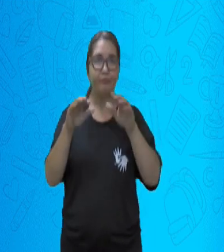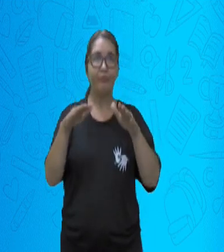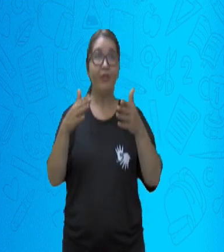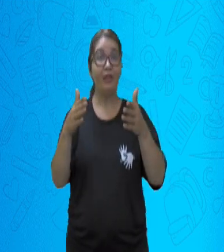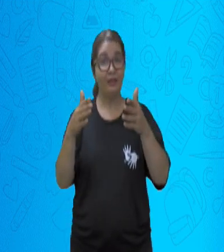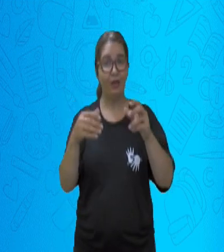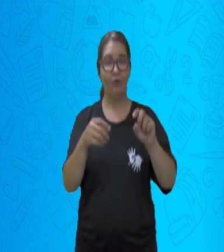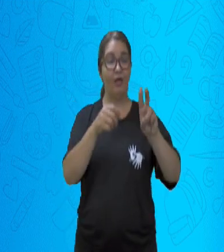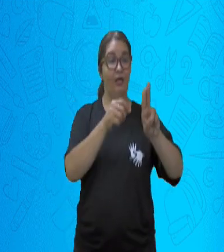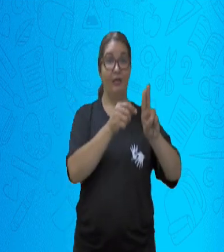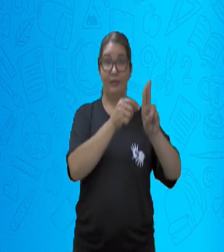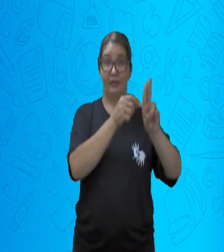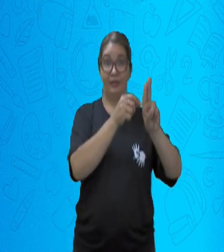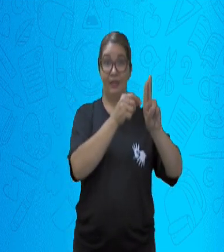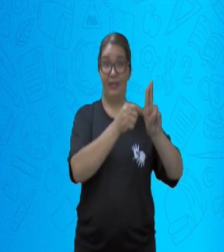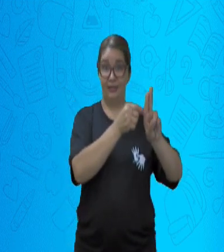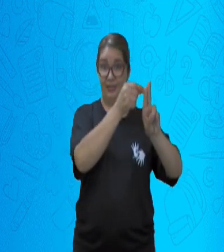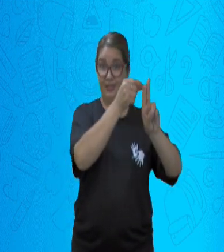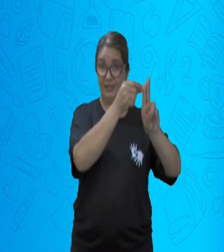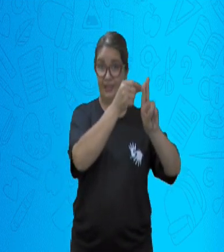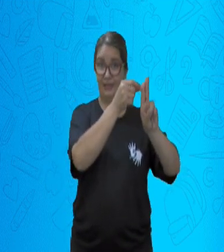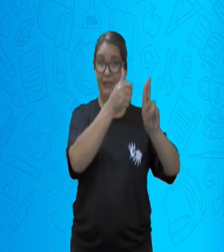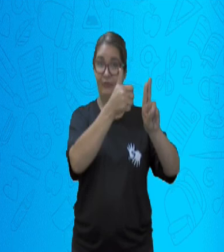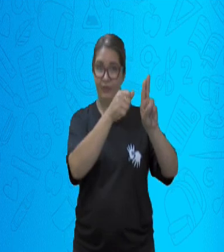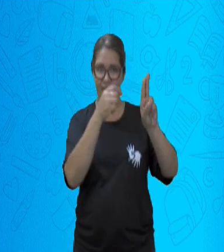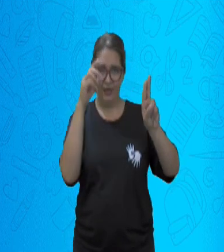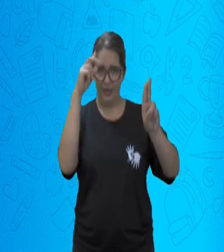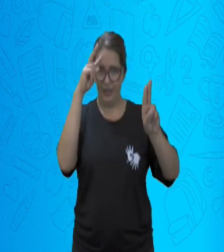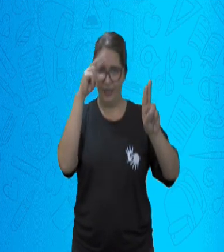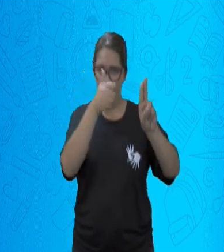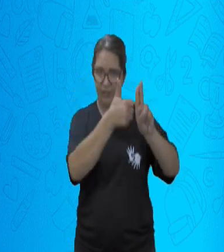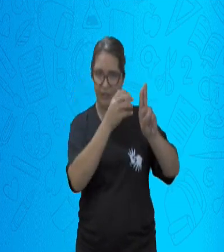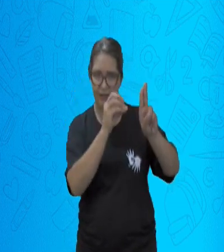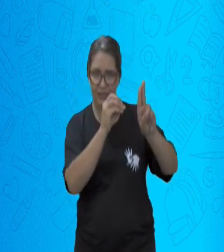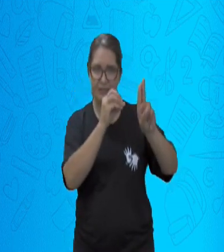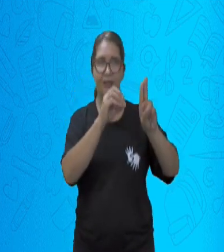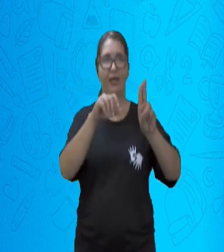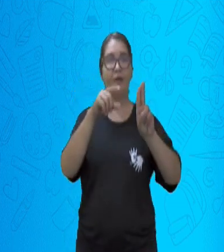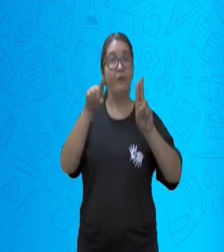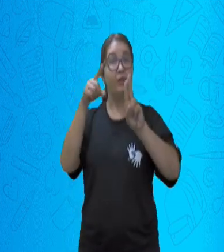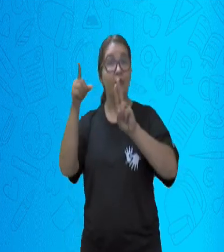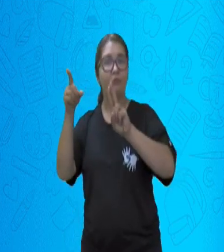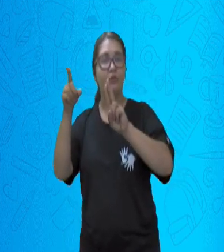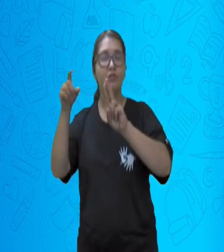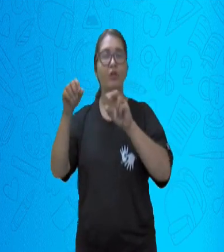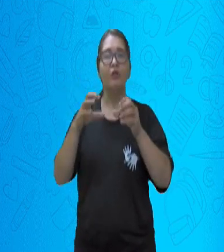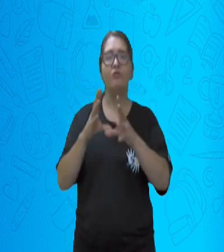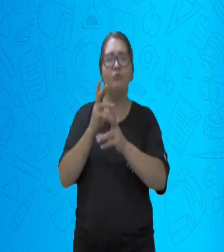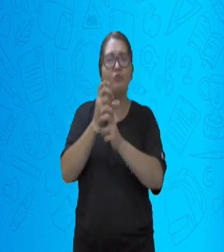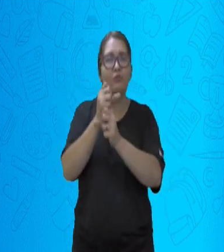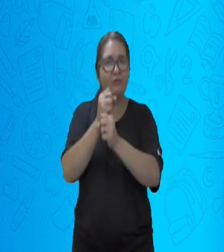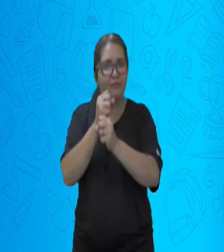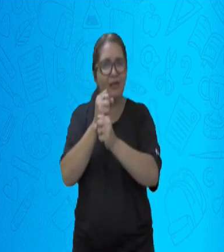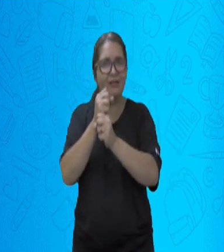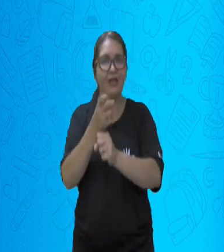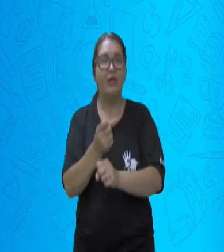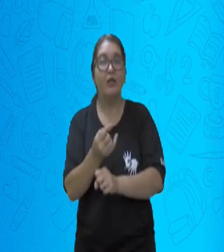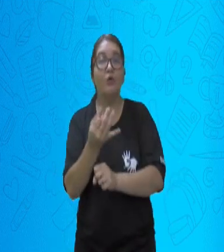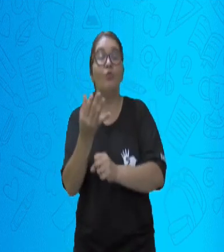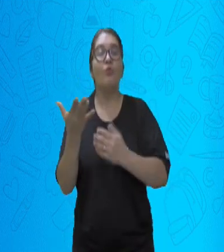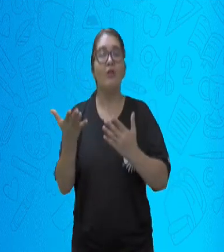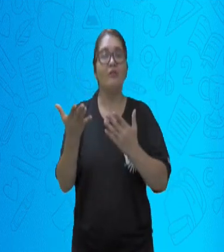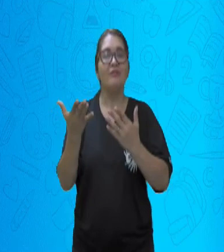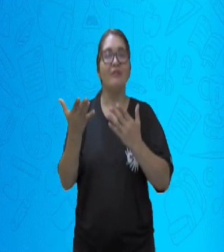da dezena para a dezena e a gente faz 1 mais 1 igual a 2. Se contarmos aqui, nós temos